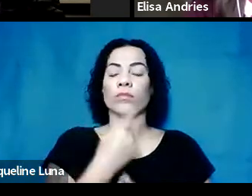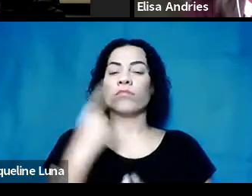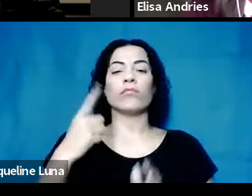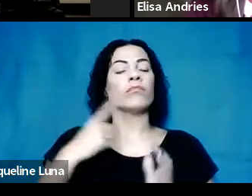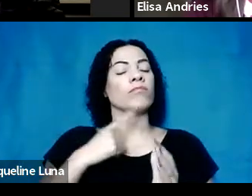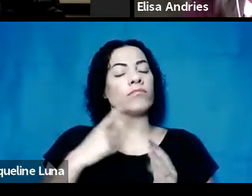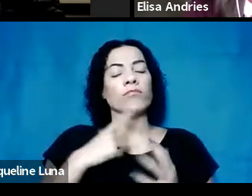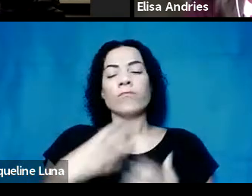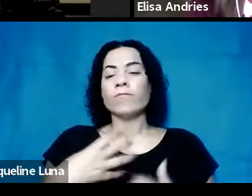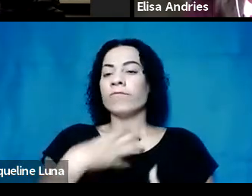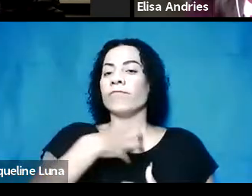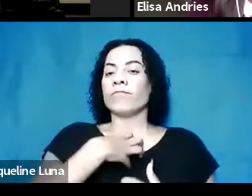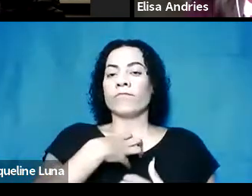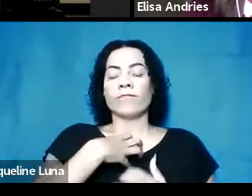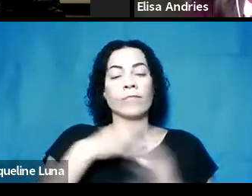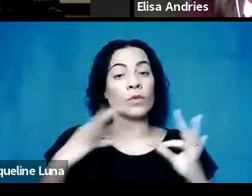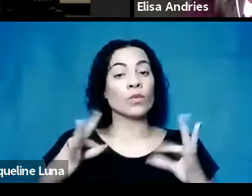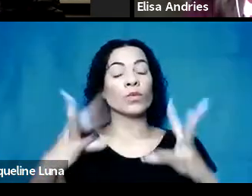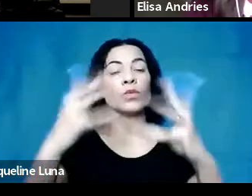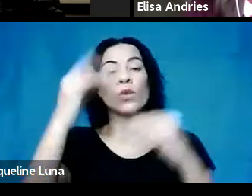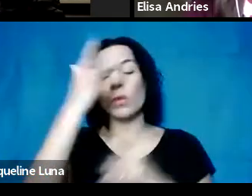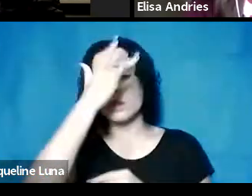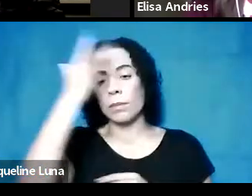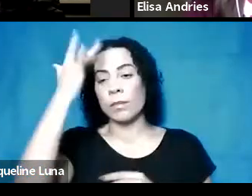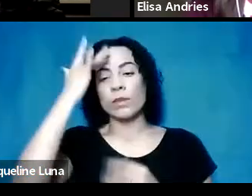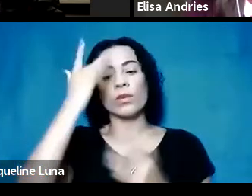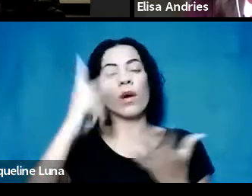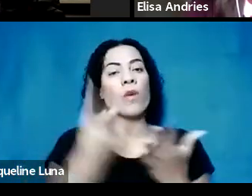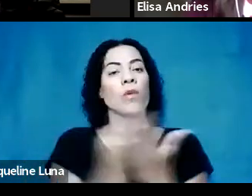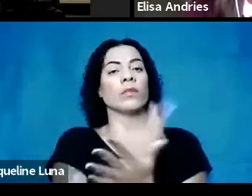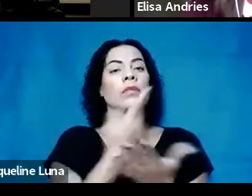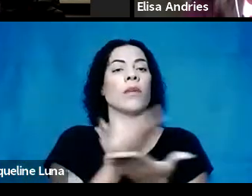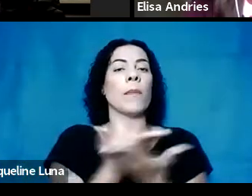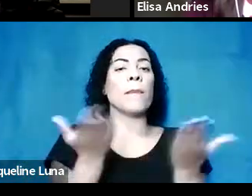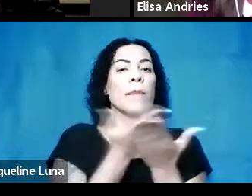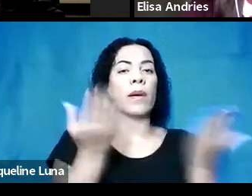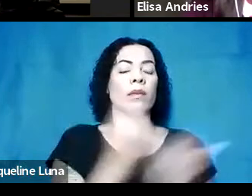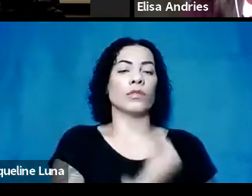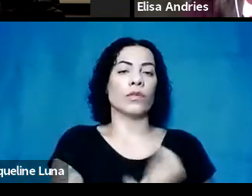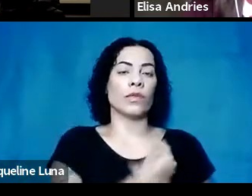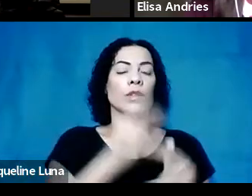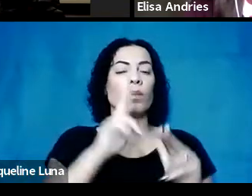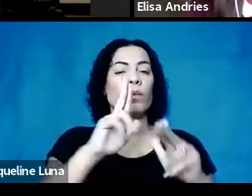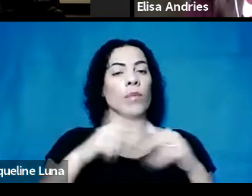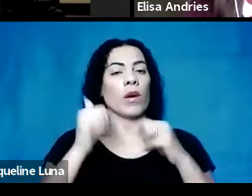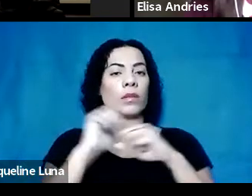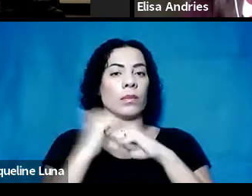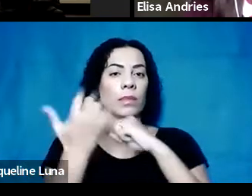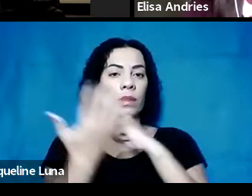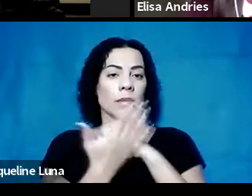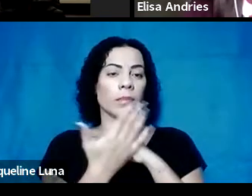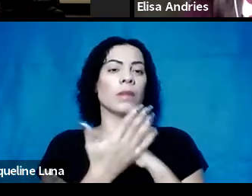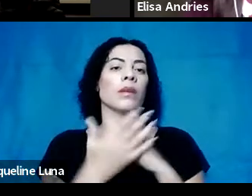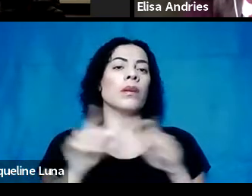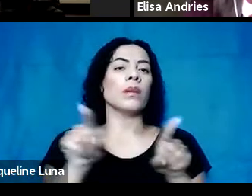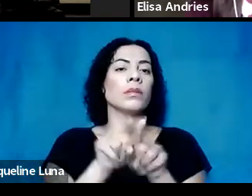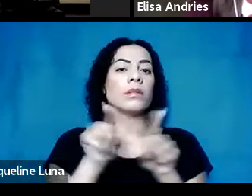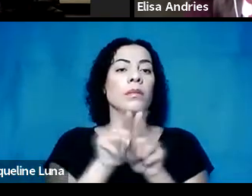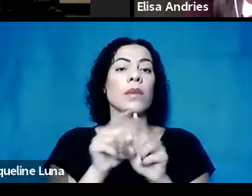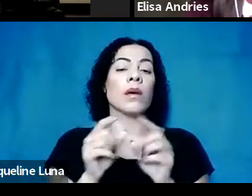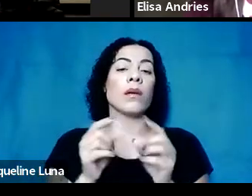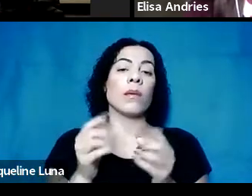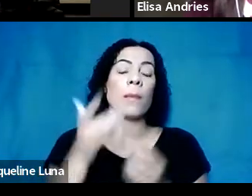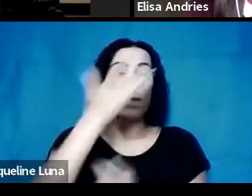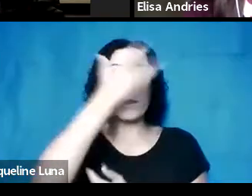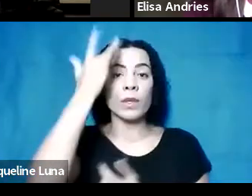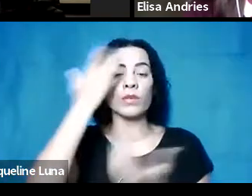as pessoas que estão atingidas por perdas de vidas ao longo da pandemia. e também por todas as pessoas que estão agora convivendo